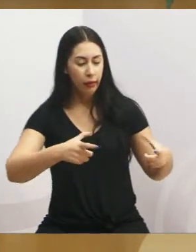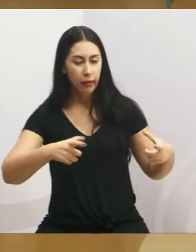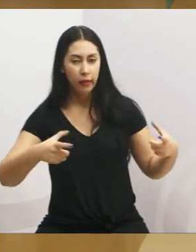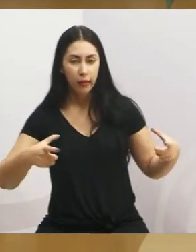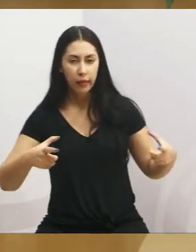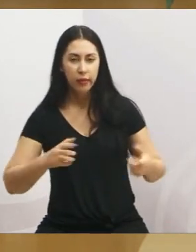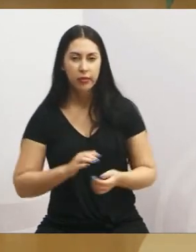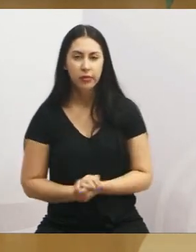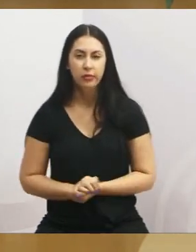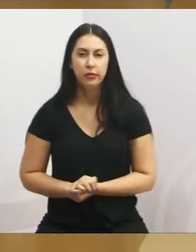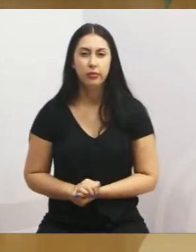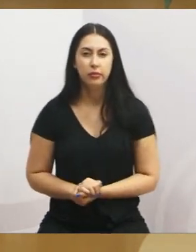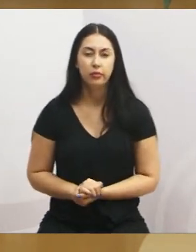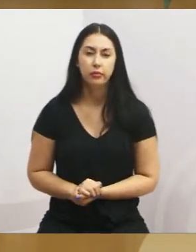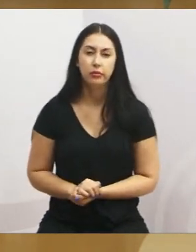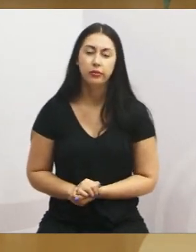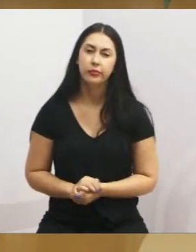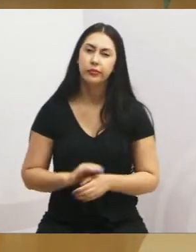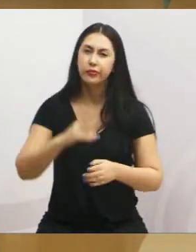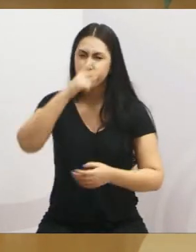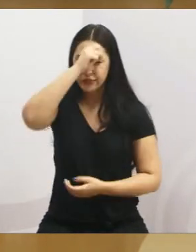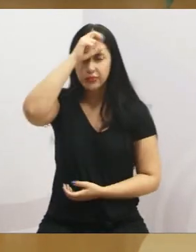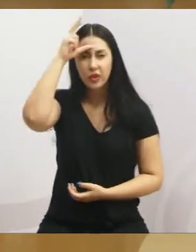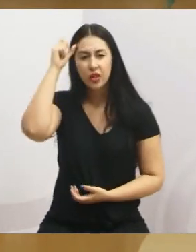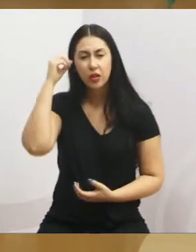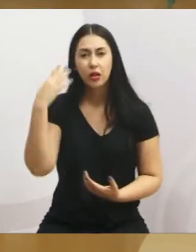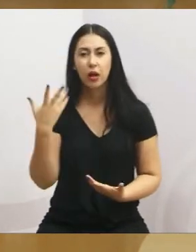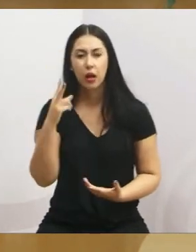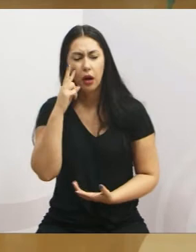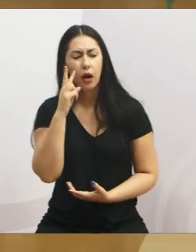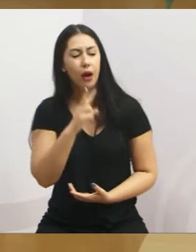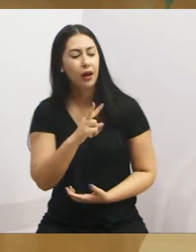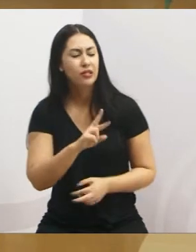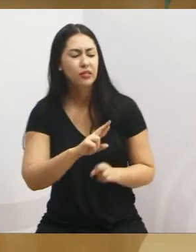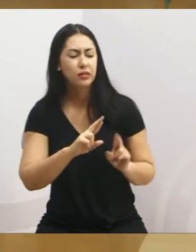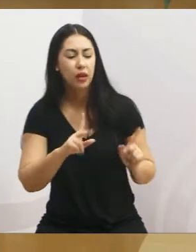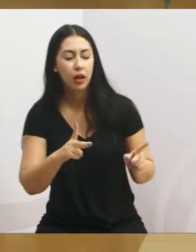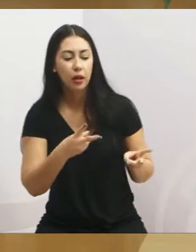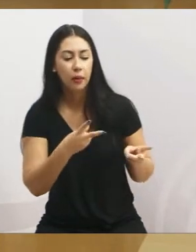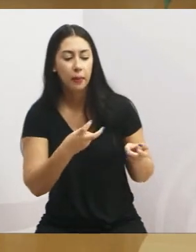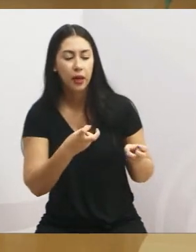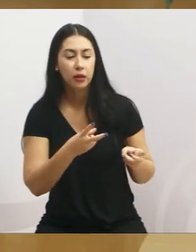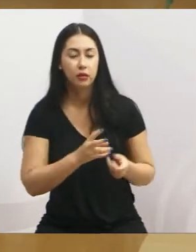de saúde, a prefeitura tem um olhar diferenciado.